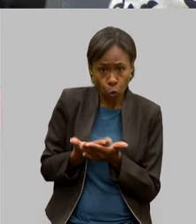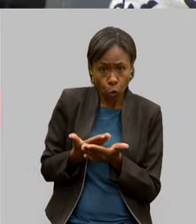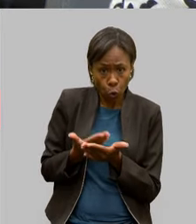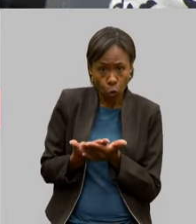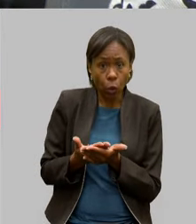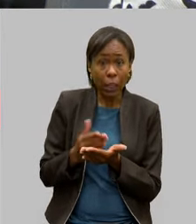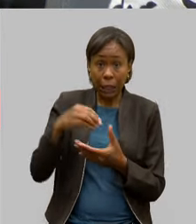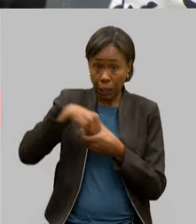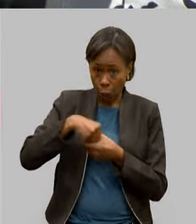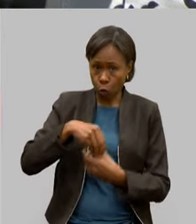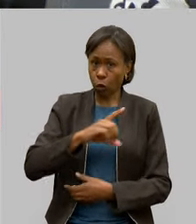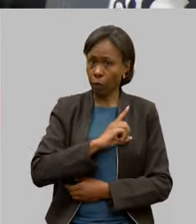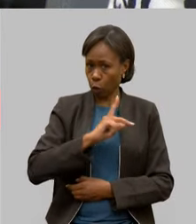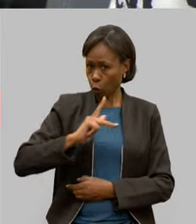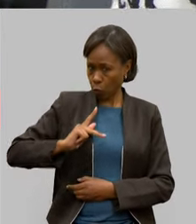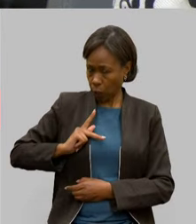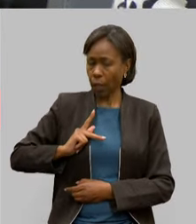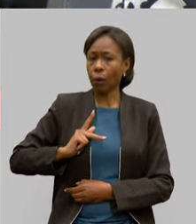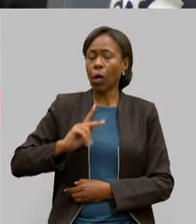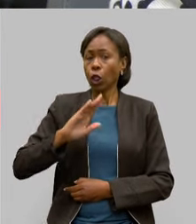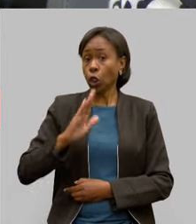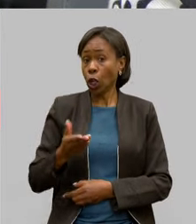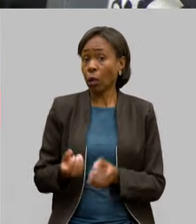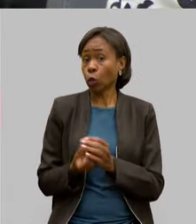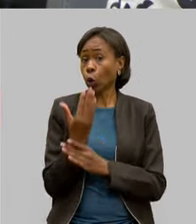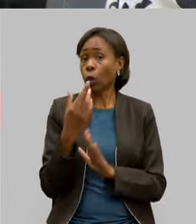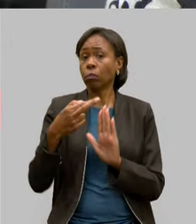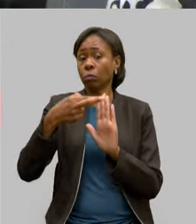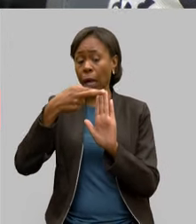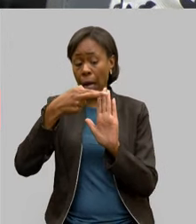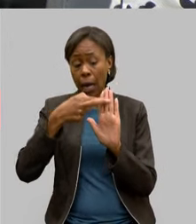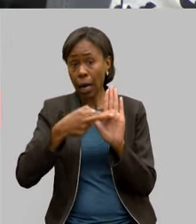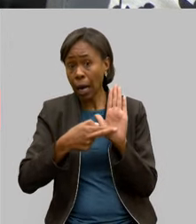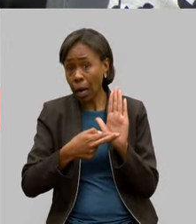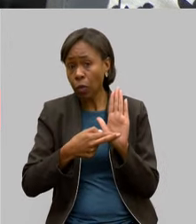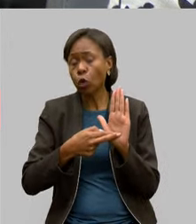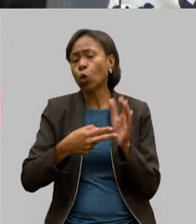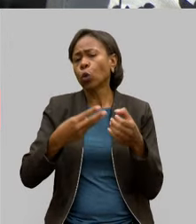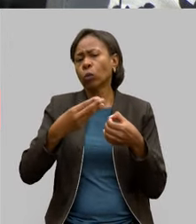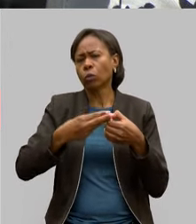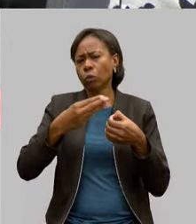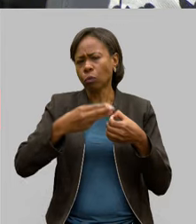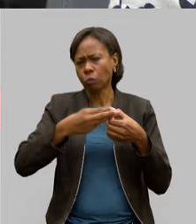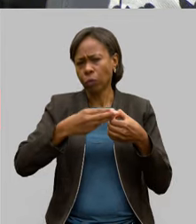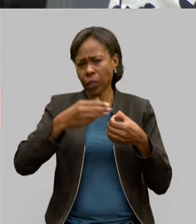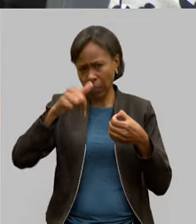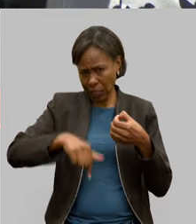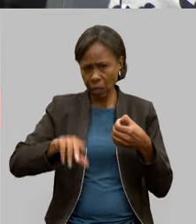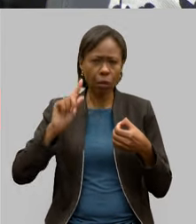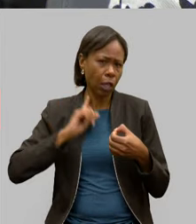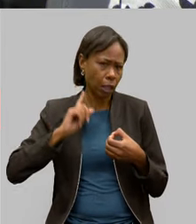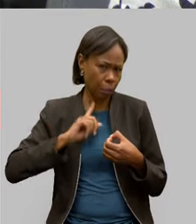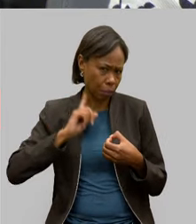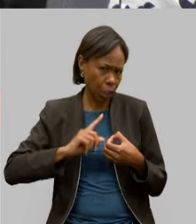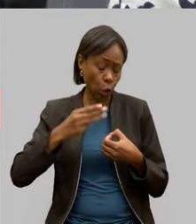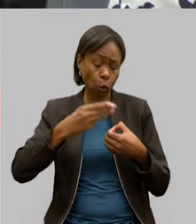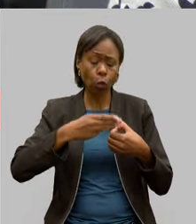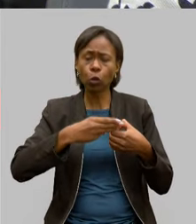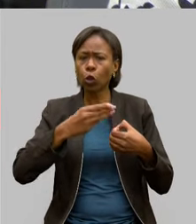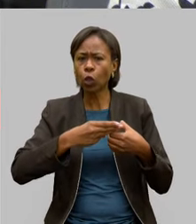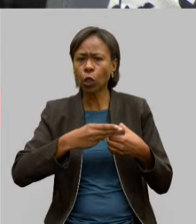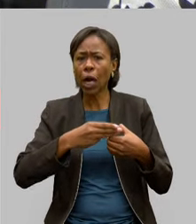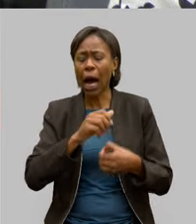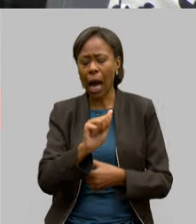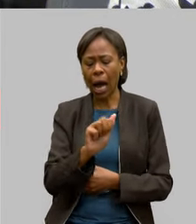Defensoria nós tivemos a regulamentar a regulamentação em um município aqui em Minas Gerais eh que é o município de